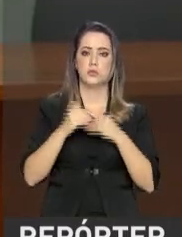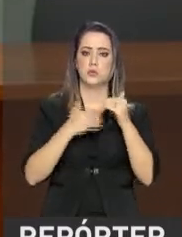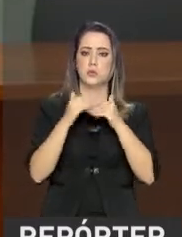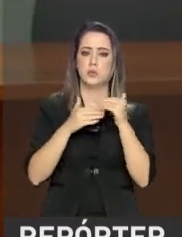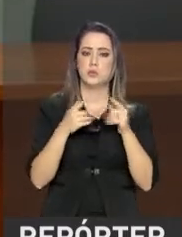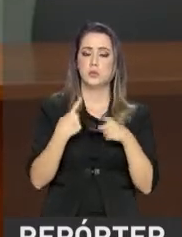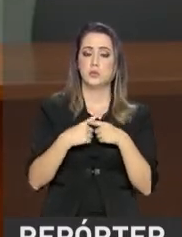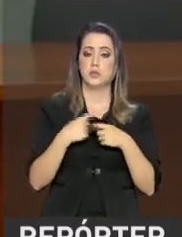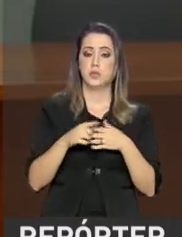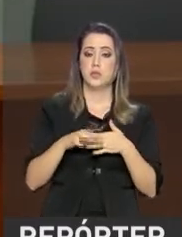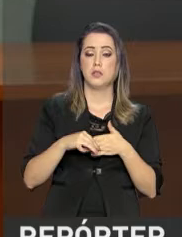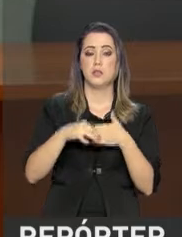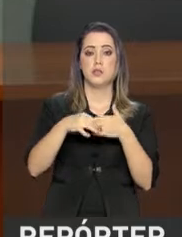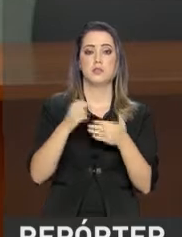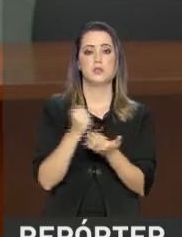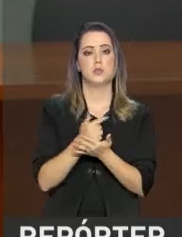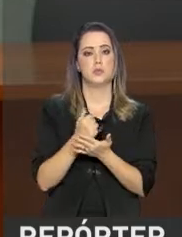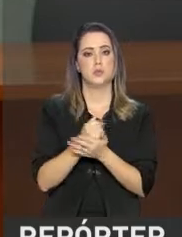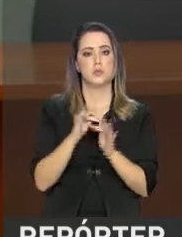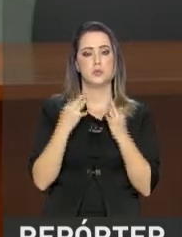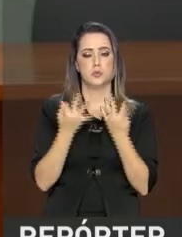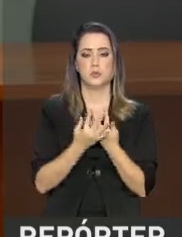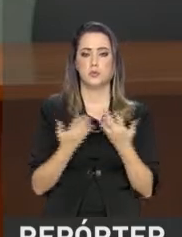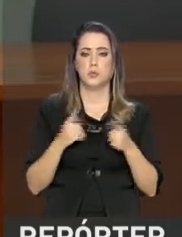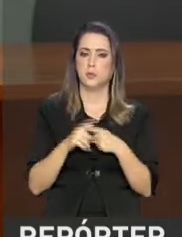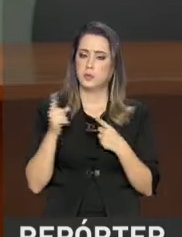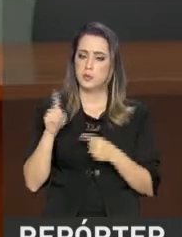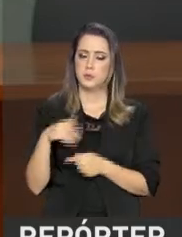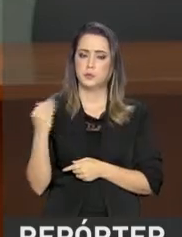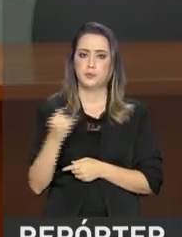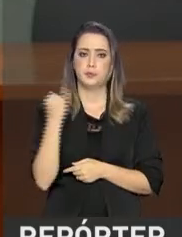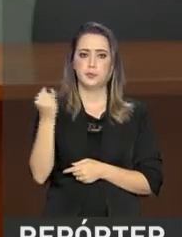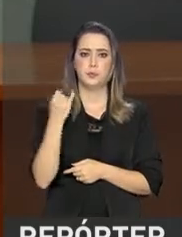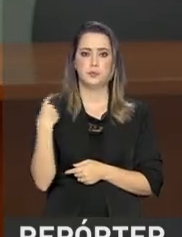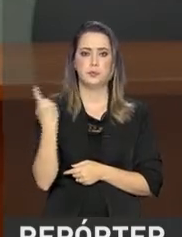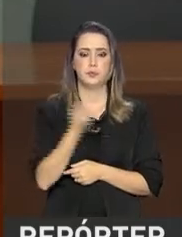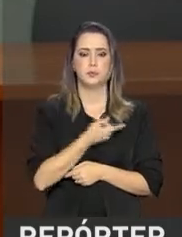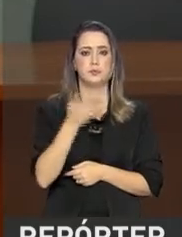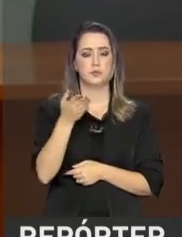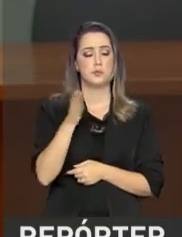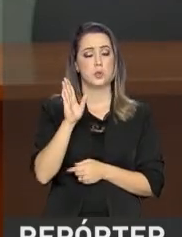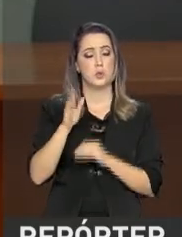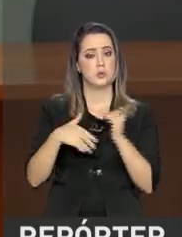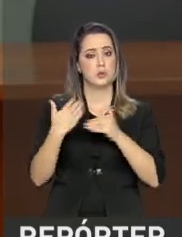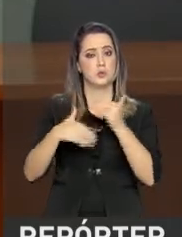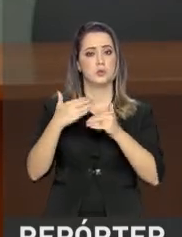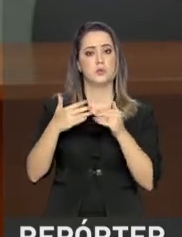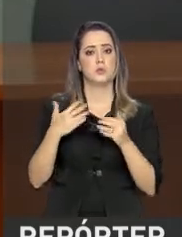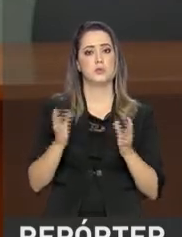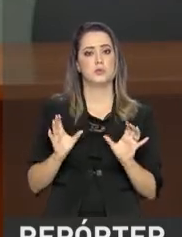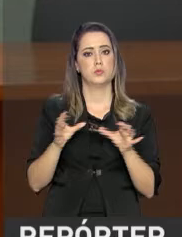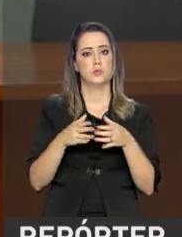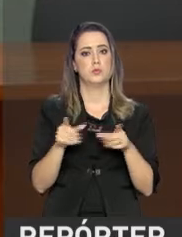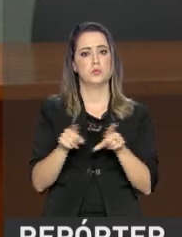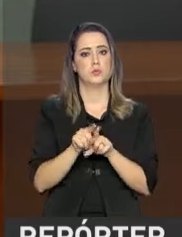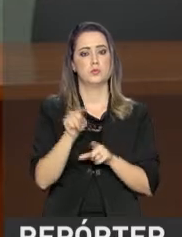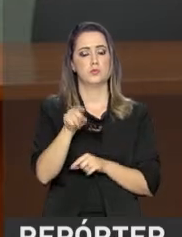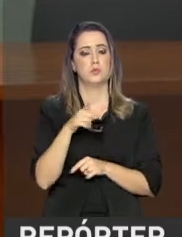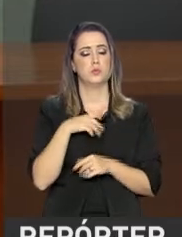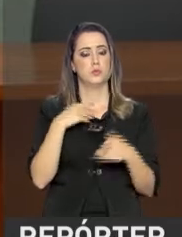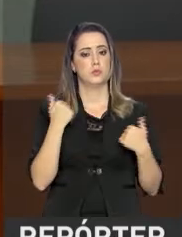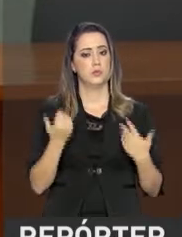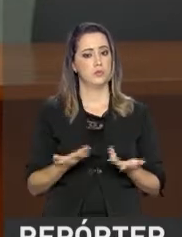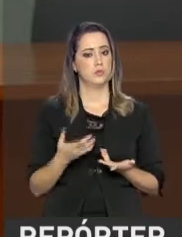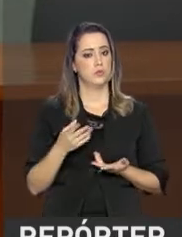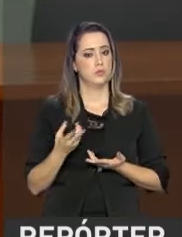muito puxado especialmente pelo consumo das famílias mas é importante a gente sustentar esse crescimento econômico é então